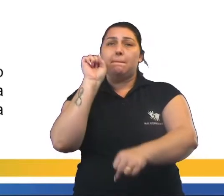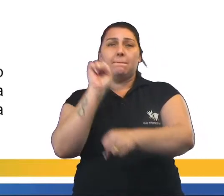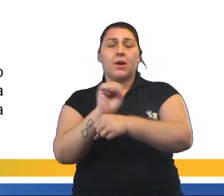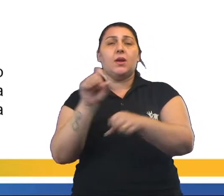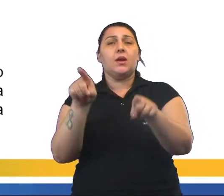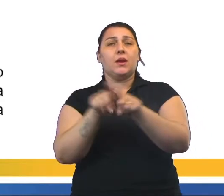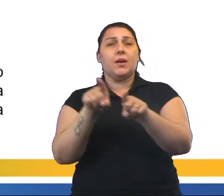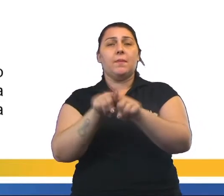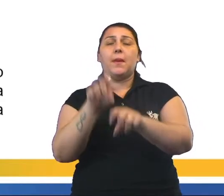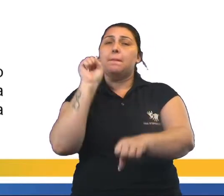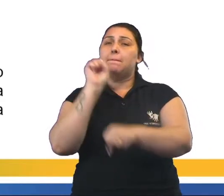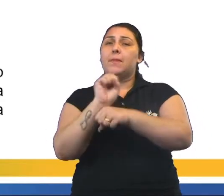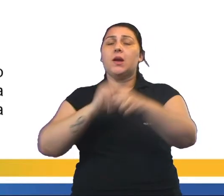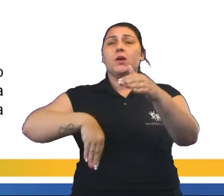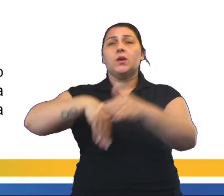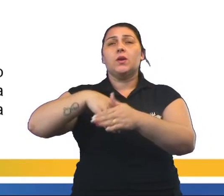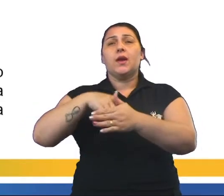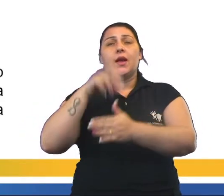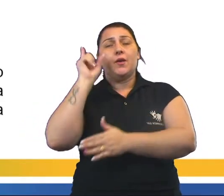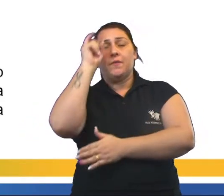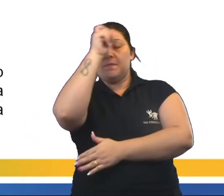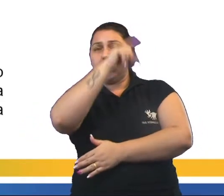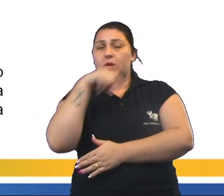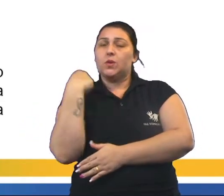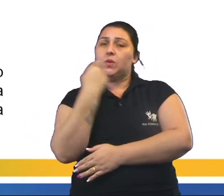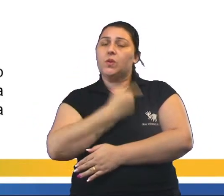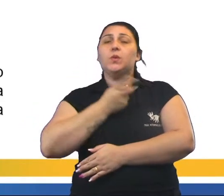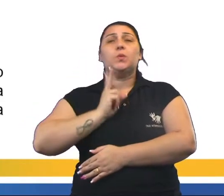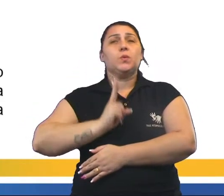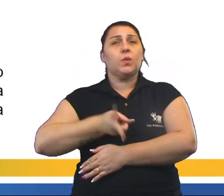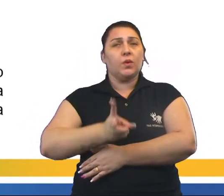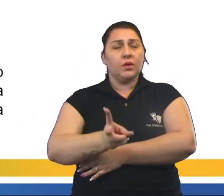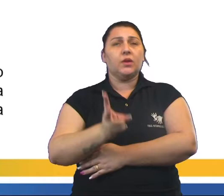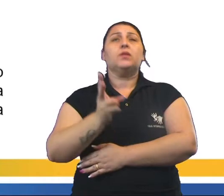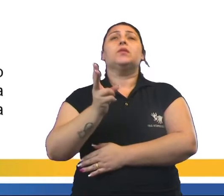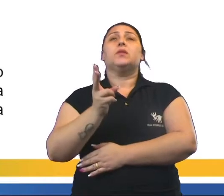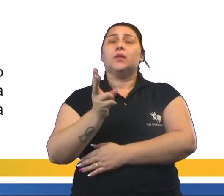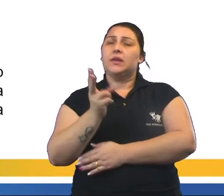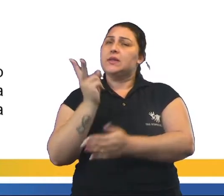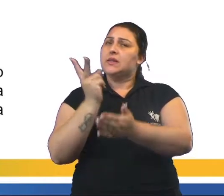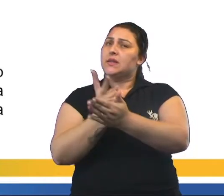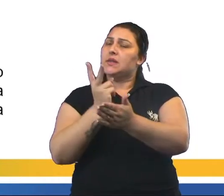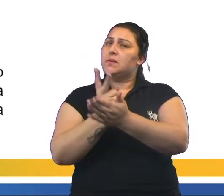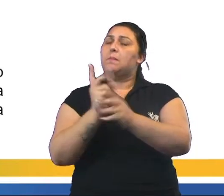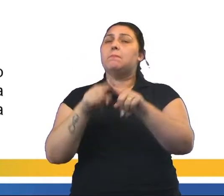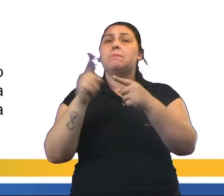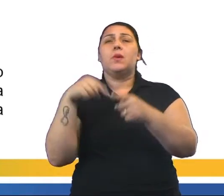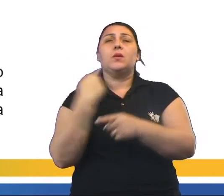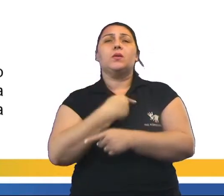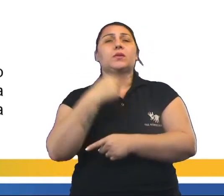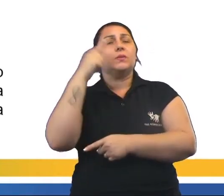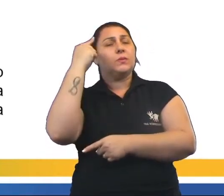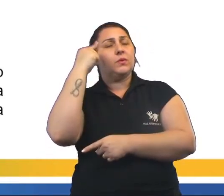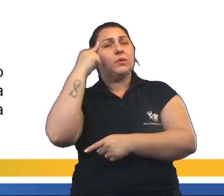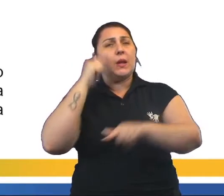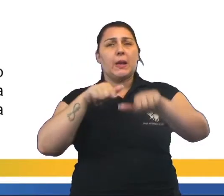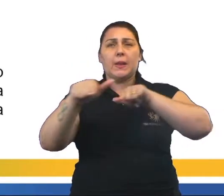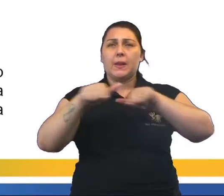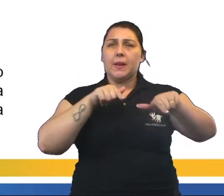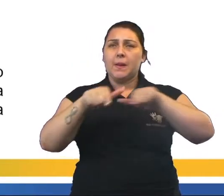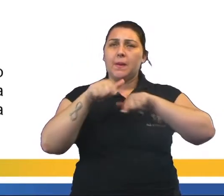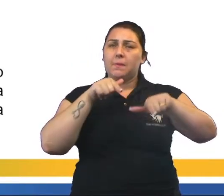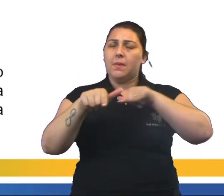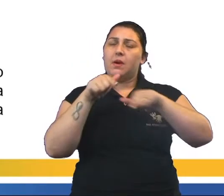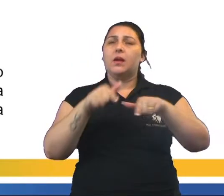parar também de jogar, né? Sei que é difícil a gente se manter nesse nível aí, mas a gente tem o pensamento de trabalhar